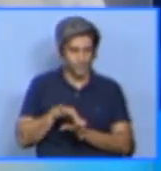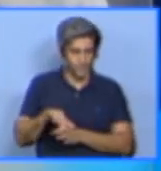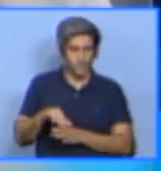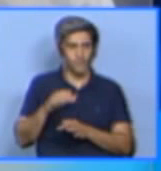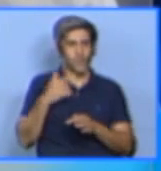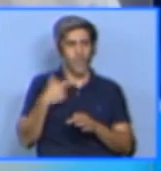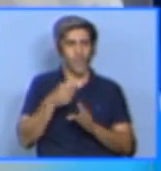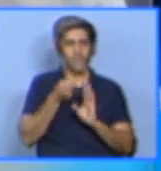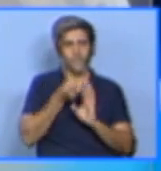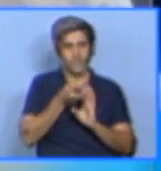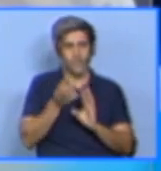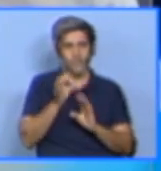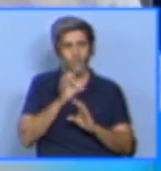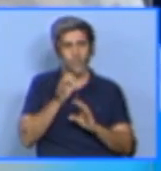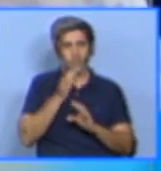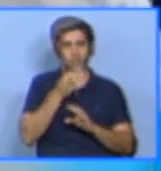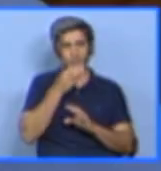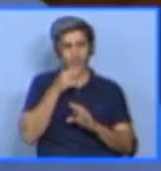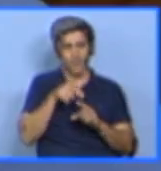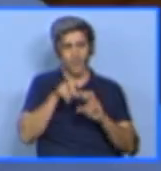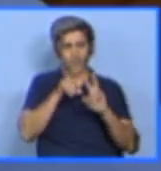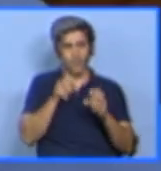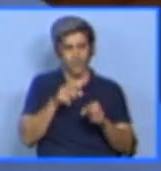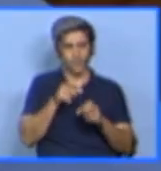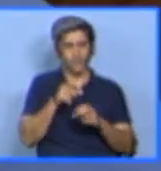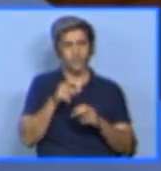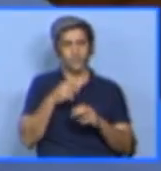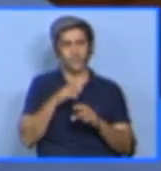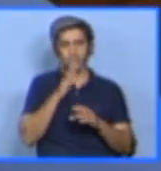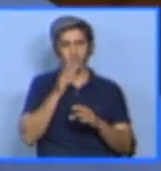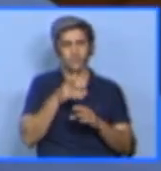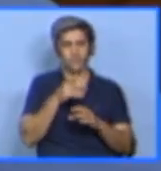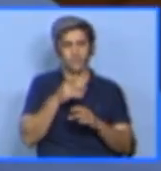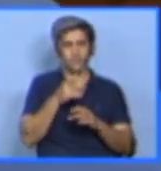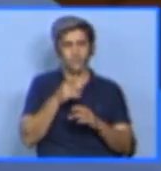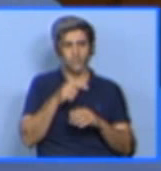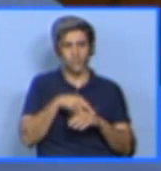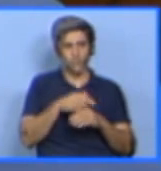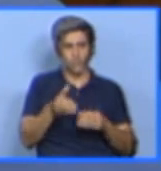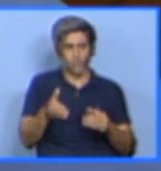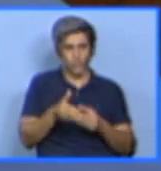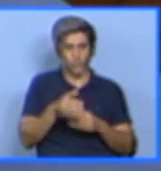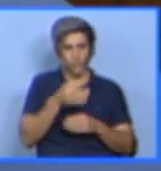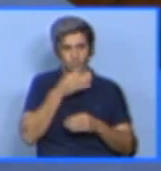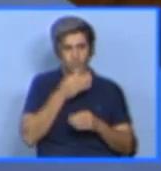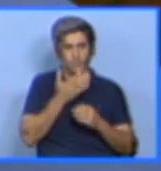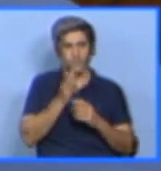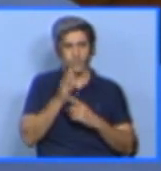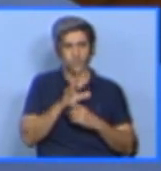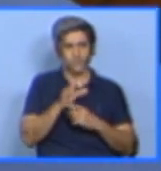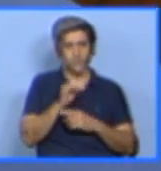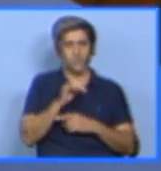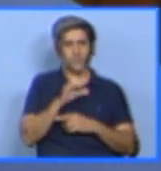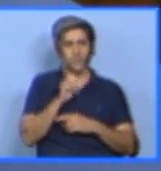há vários modos de abordar este tema e que não dá para este espaço tão curto de conversa, mas, por exemplo, o ícone de